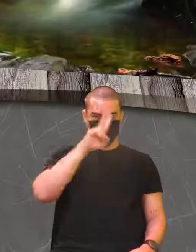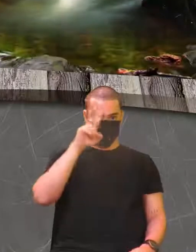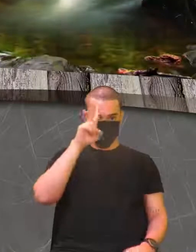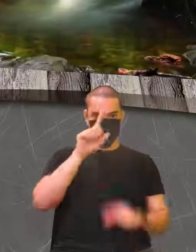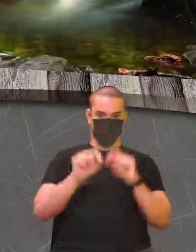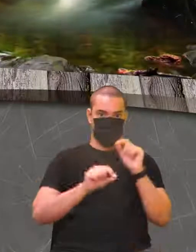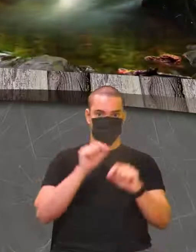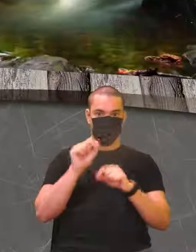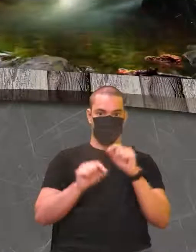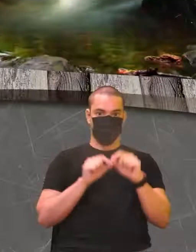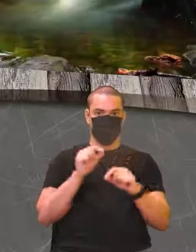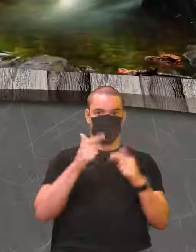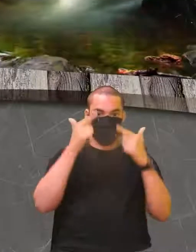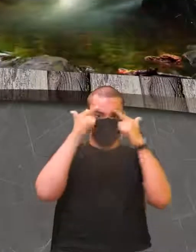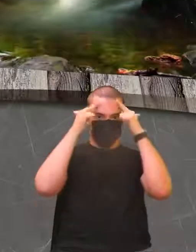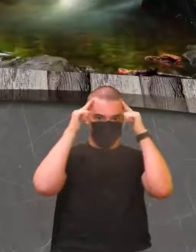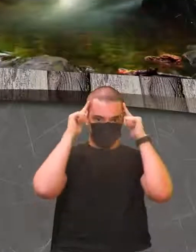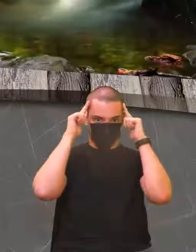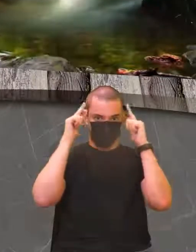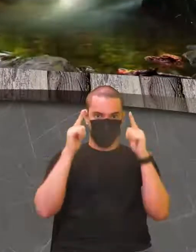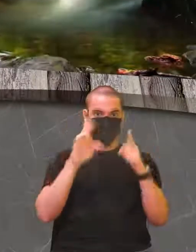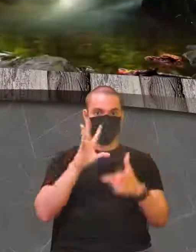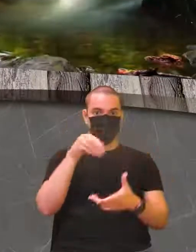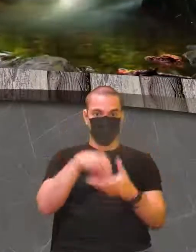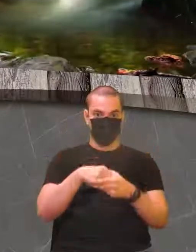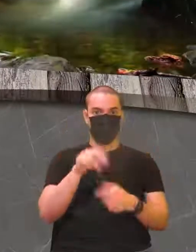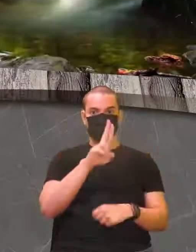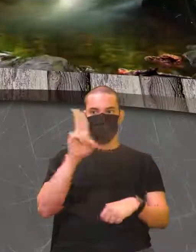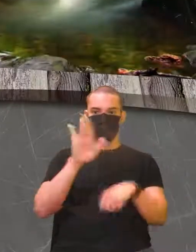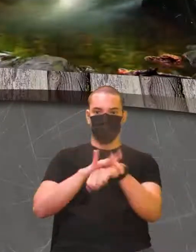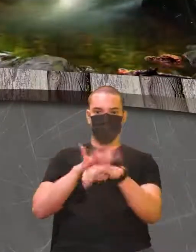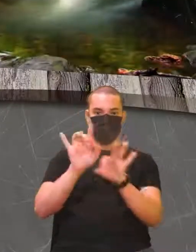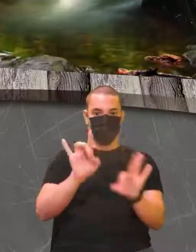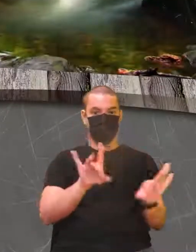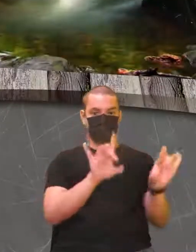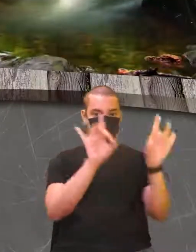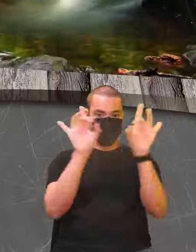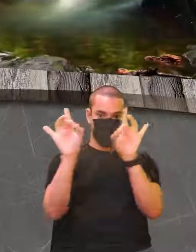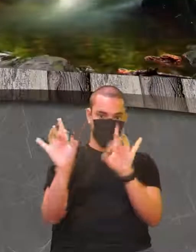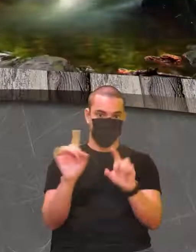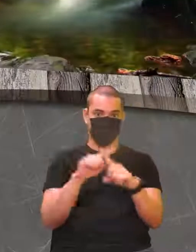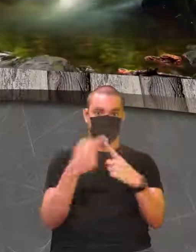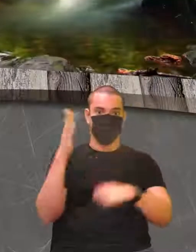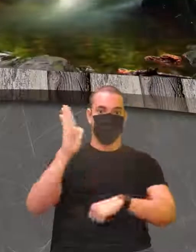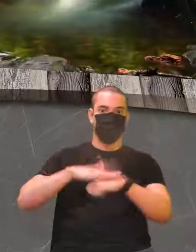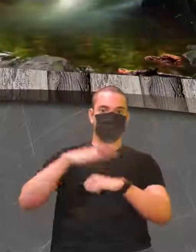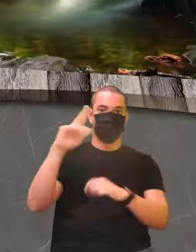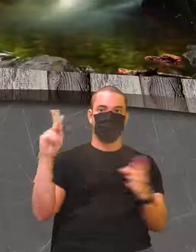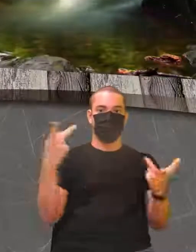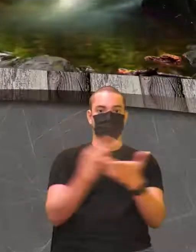essa calvície é chamada de alopécia androgênica, né? E então, é mais